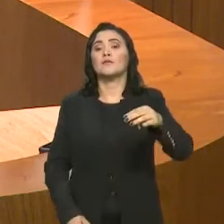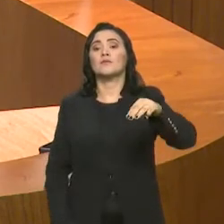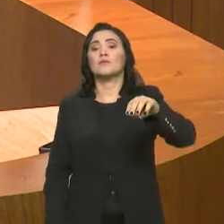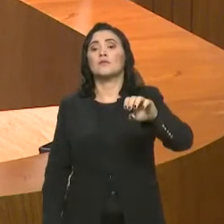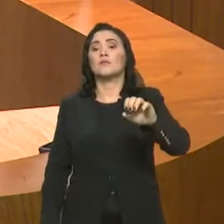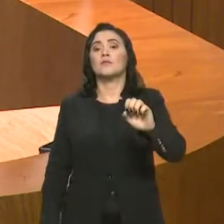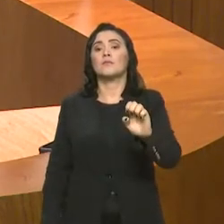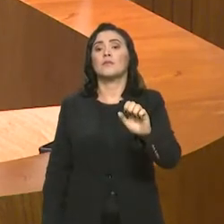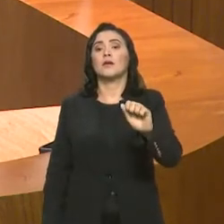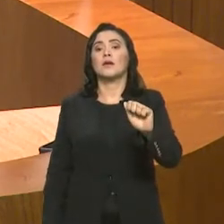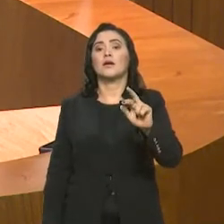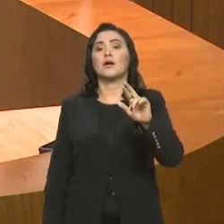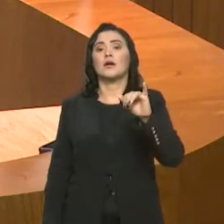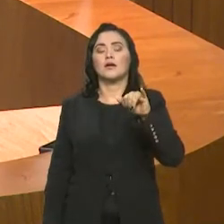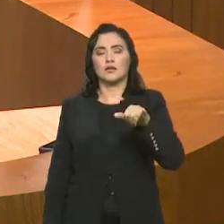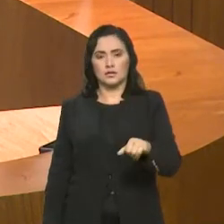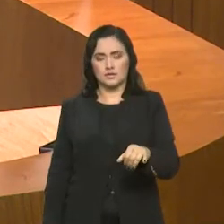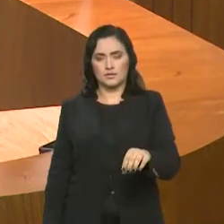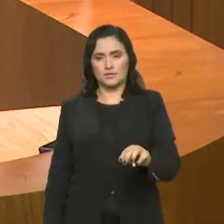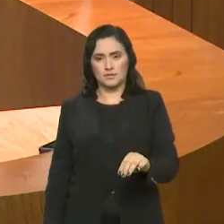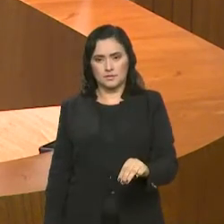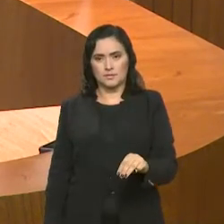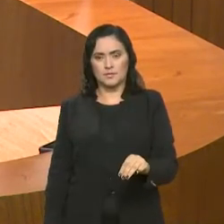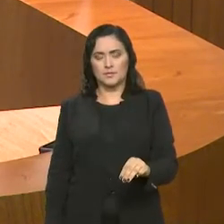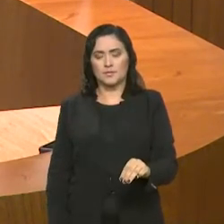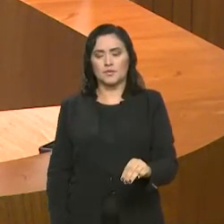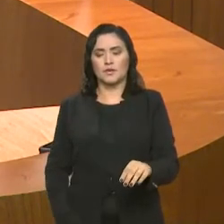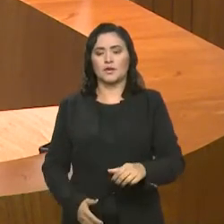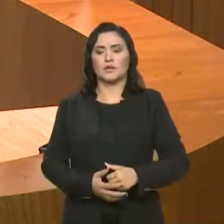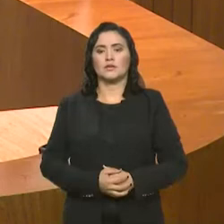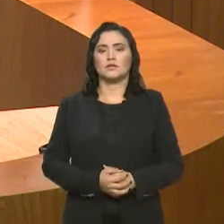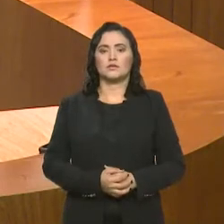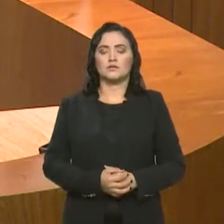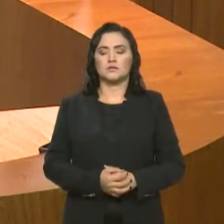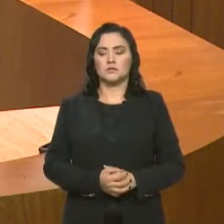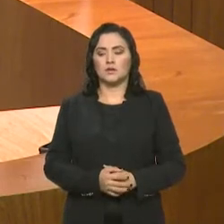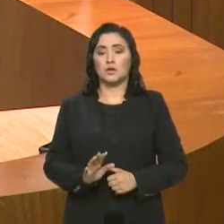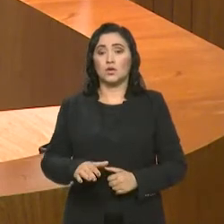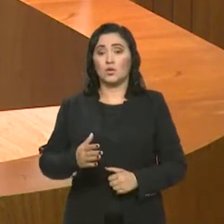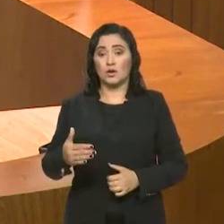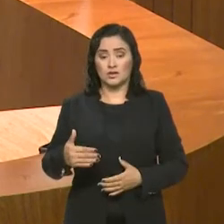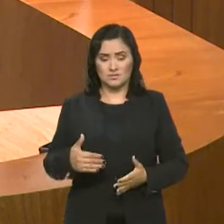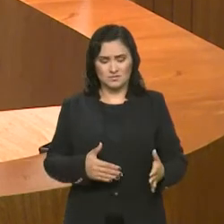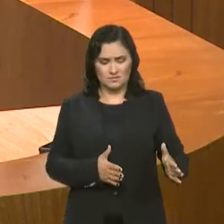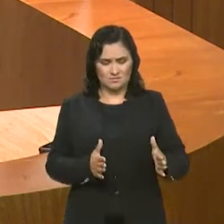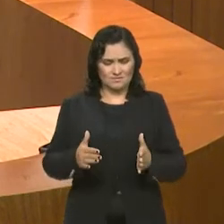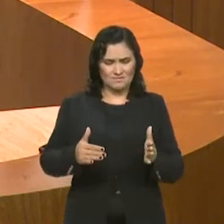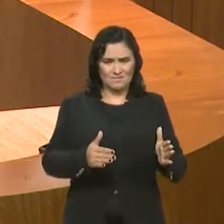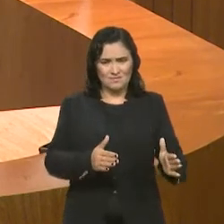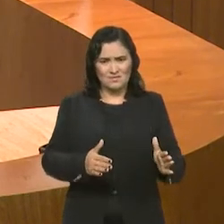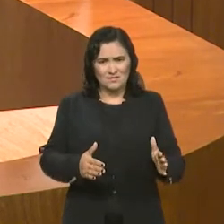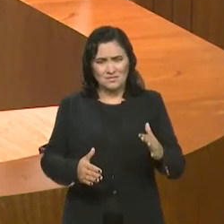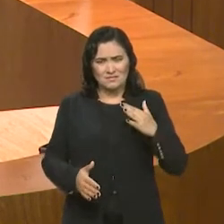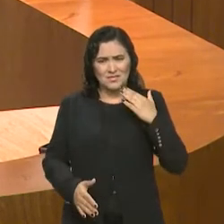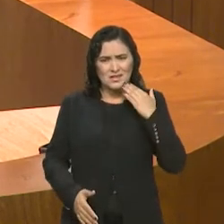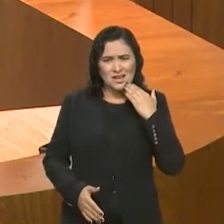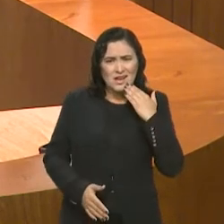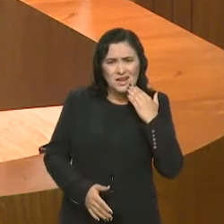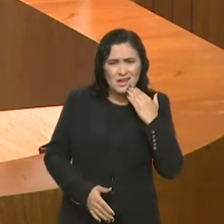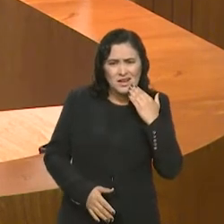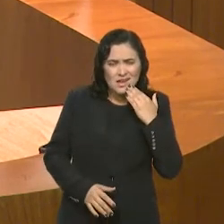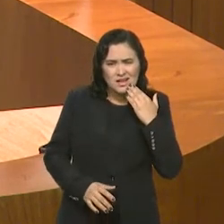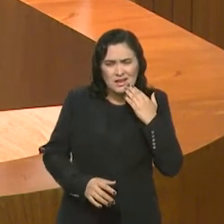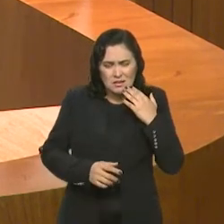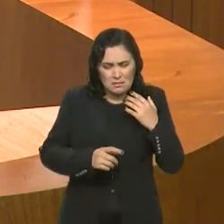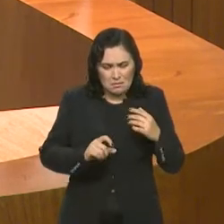Miarim, ligando principalmente quando as nossas estradas ficam deterioradas, que, aliás,